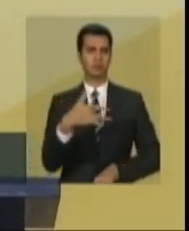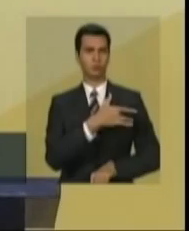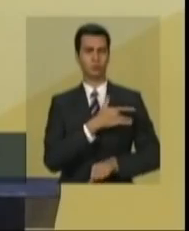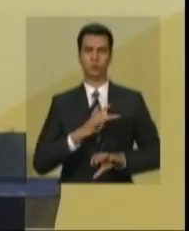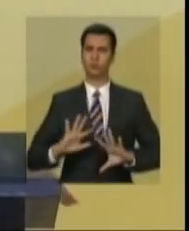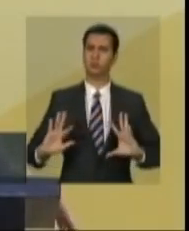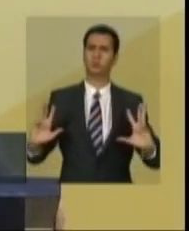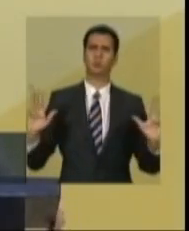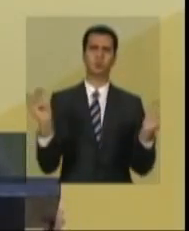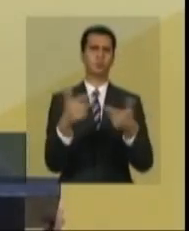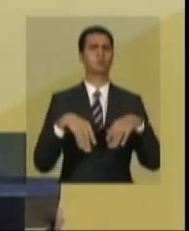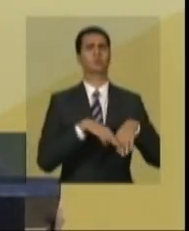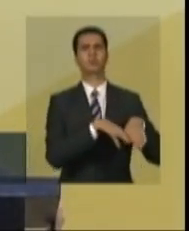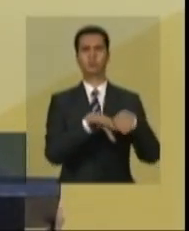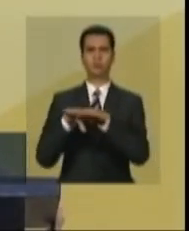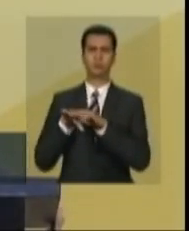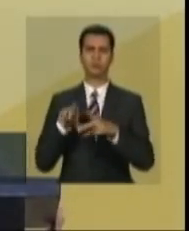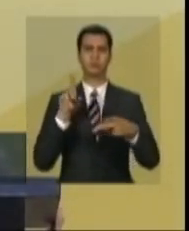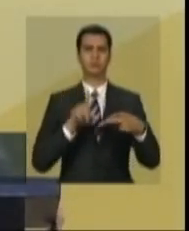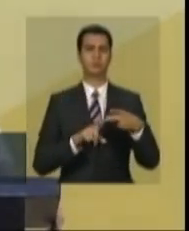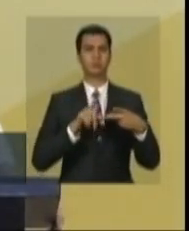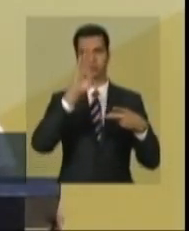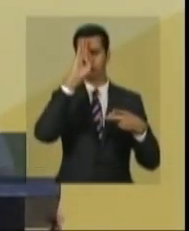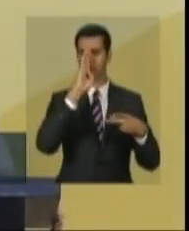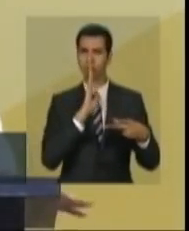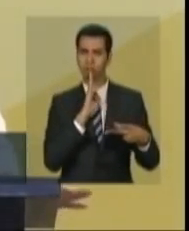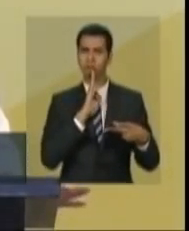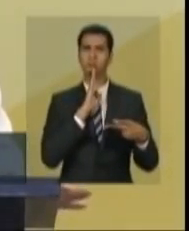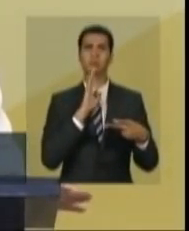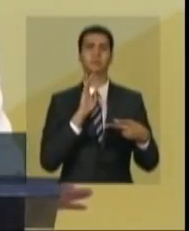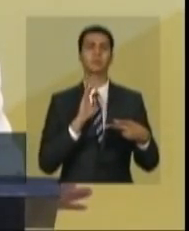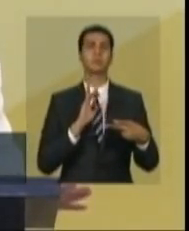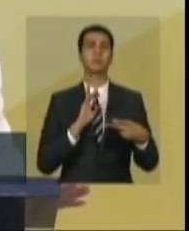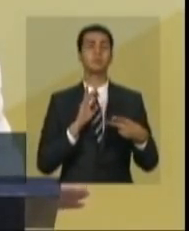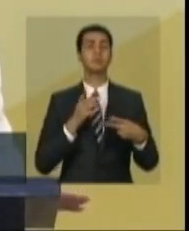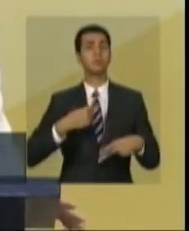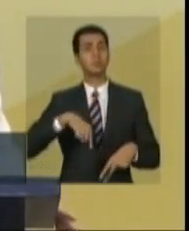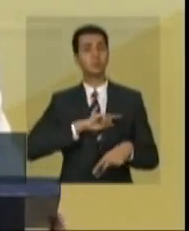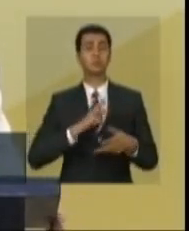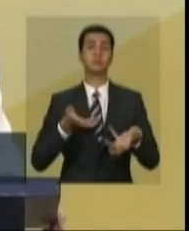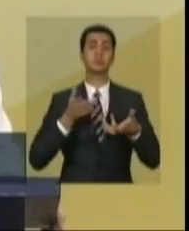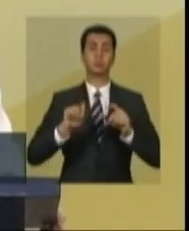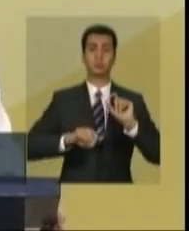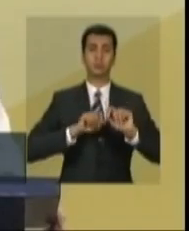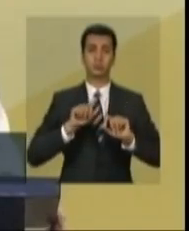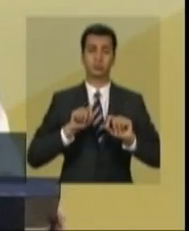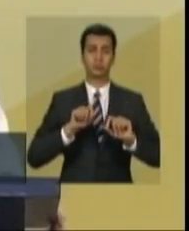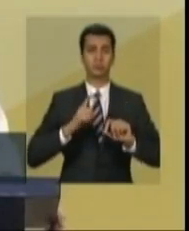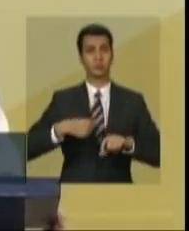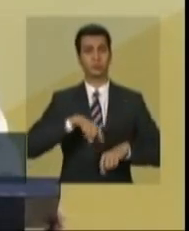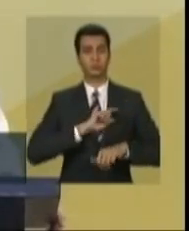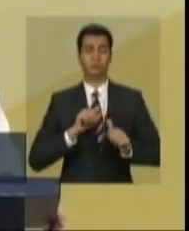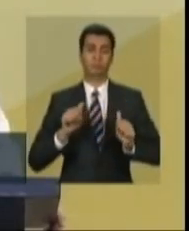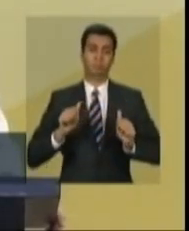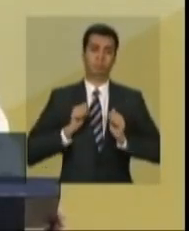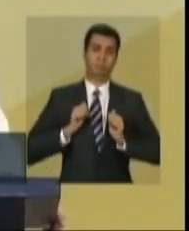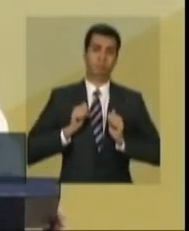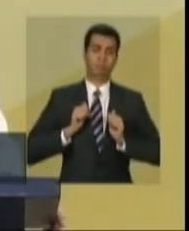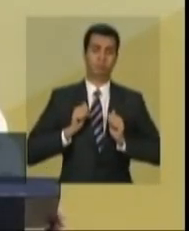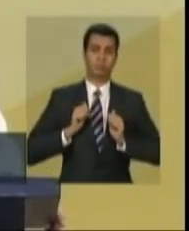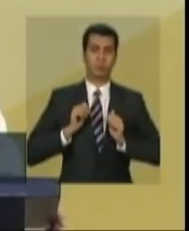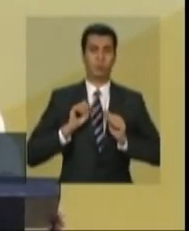nós queremos de elevada qualidade, em lugar de nos intimidar ou de nos